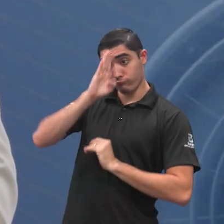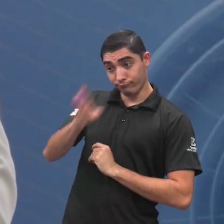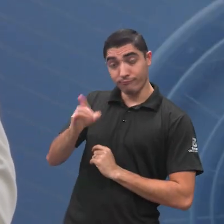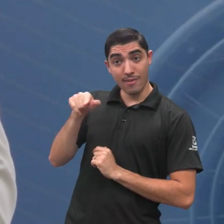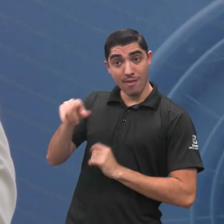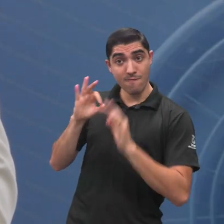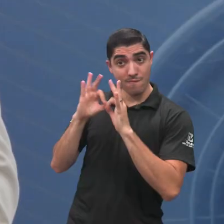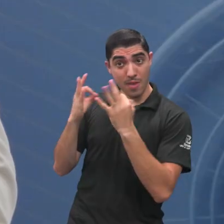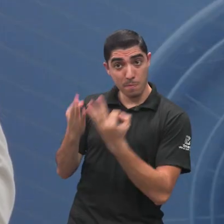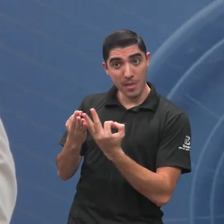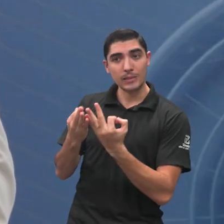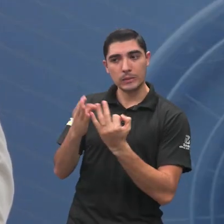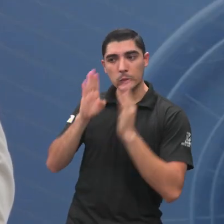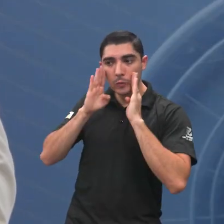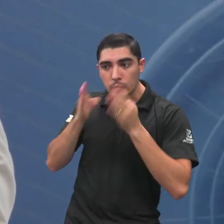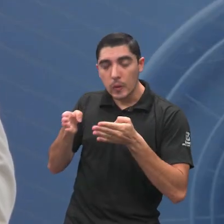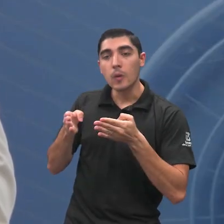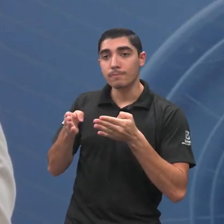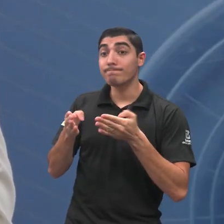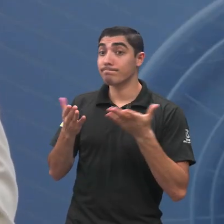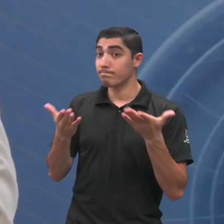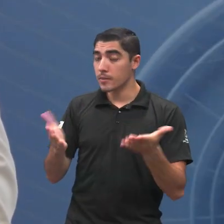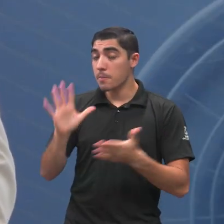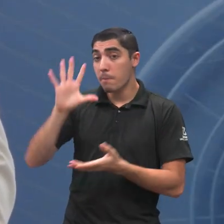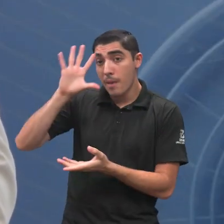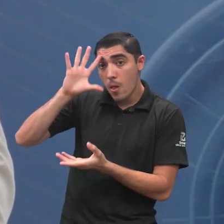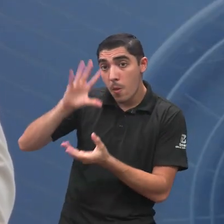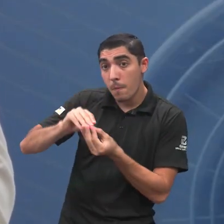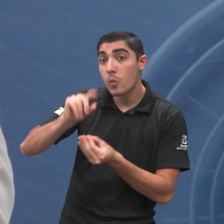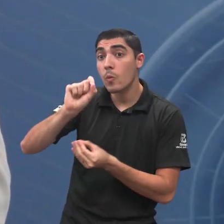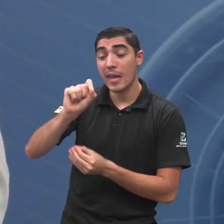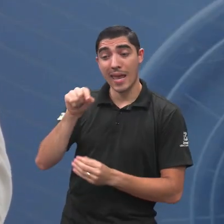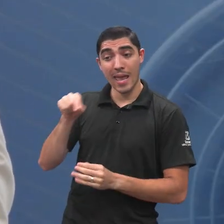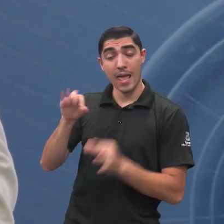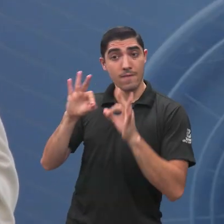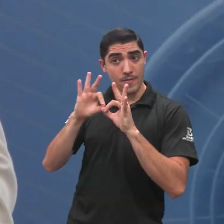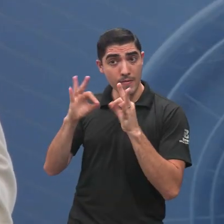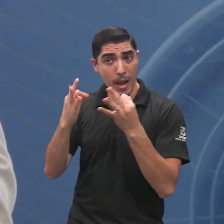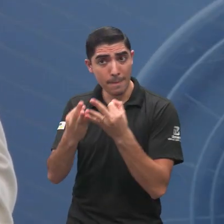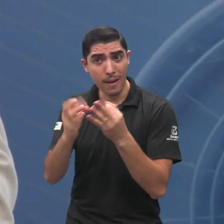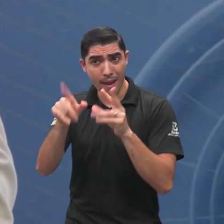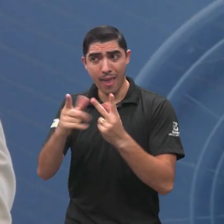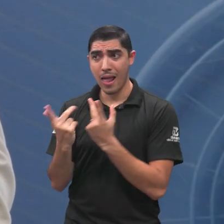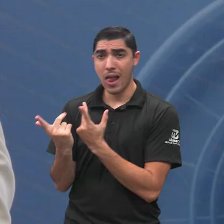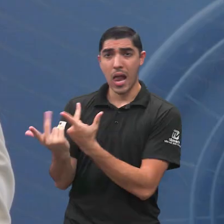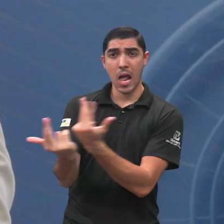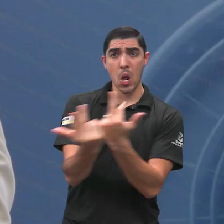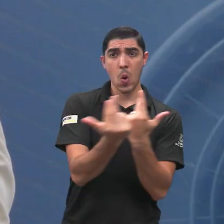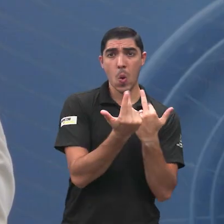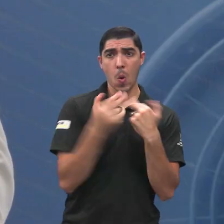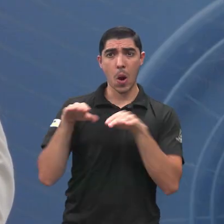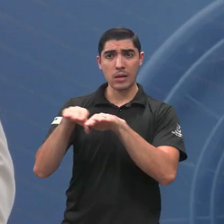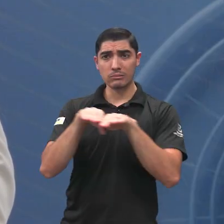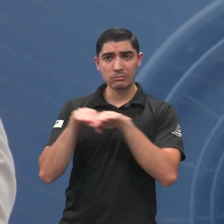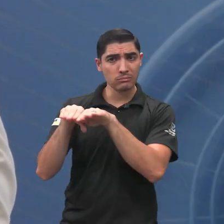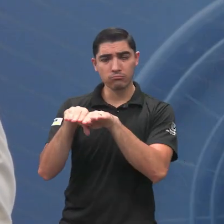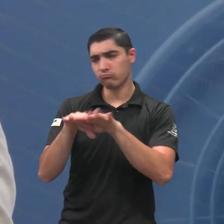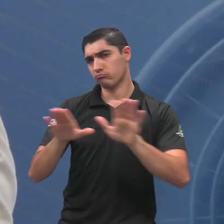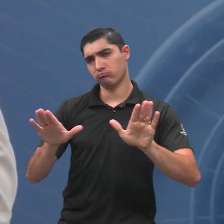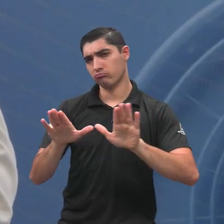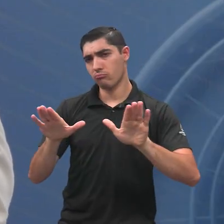é preciso ter em mente que a configuração familiar nem sempre segue um modelo